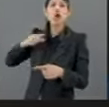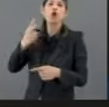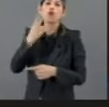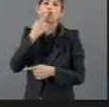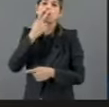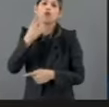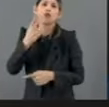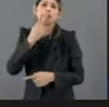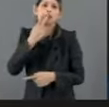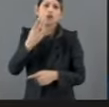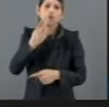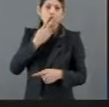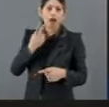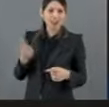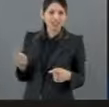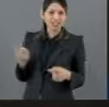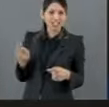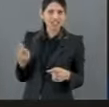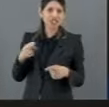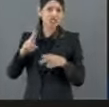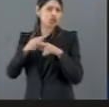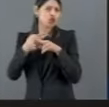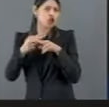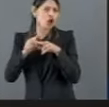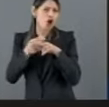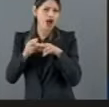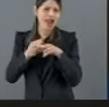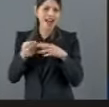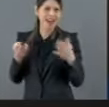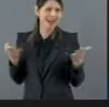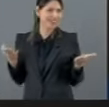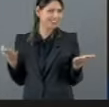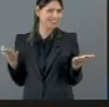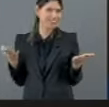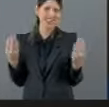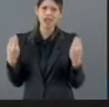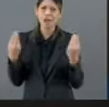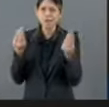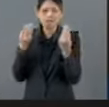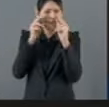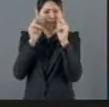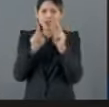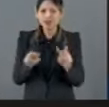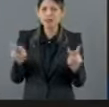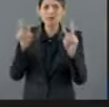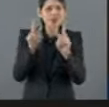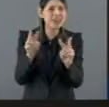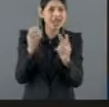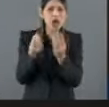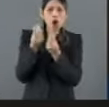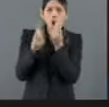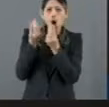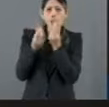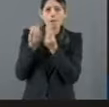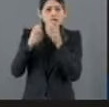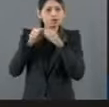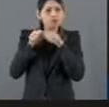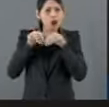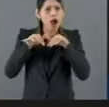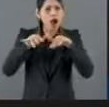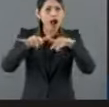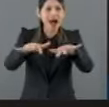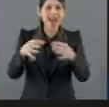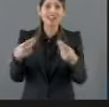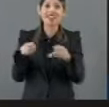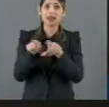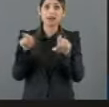de chocolate. Vejam só a atuação da mídia e do comércio em cima dos